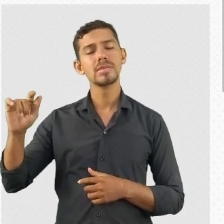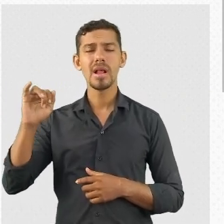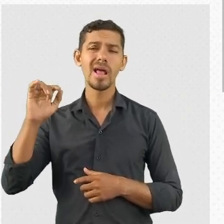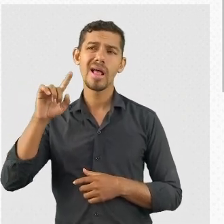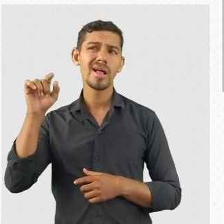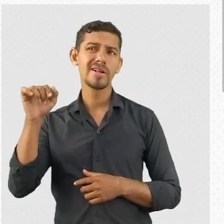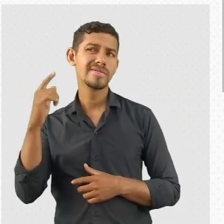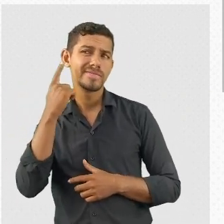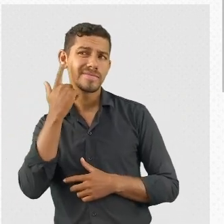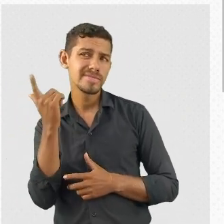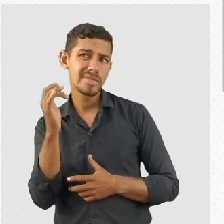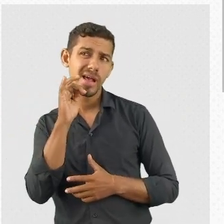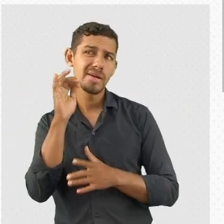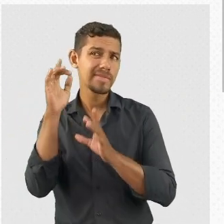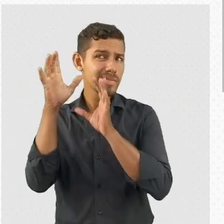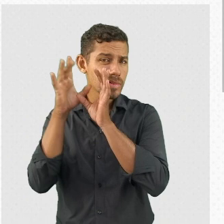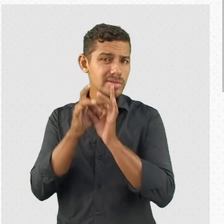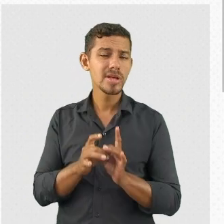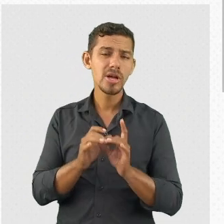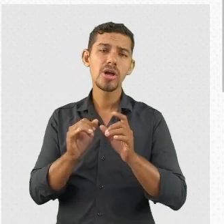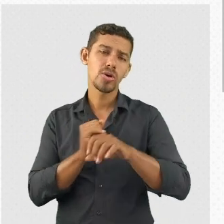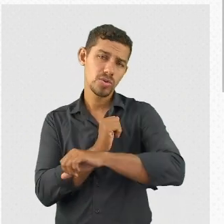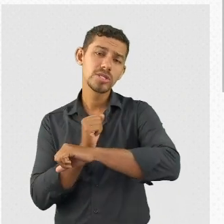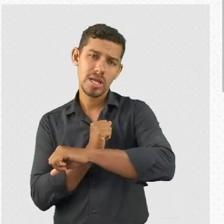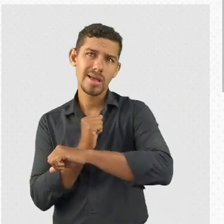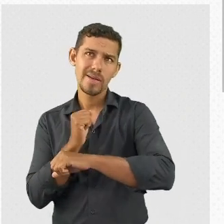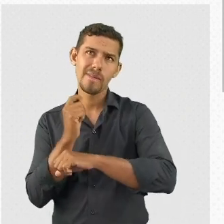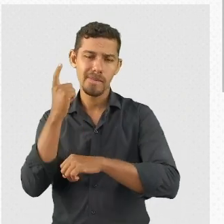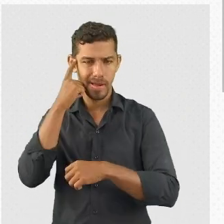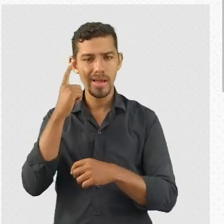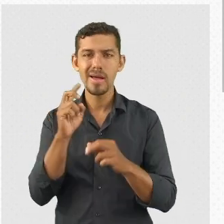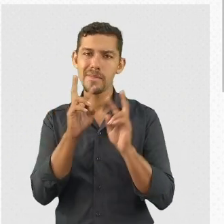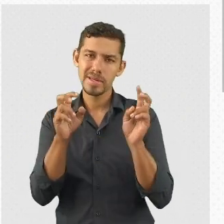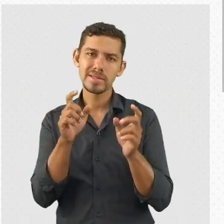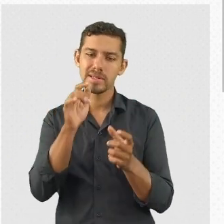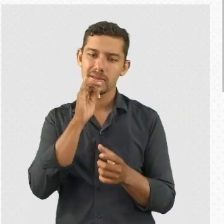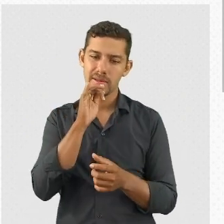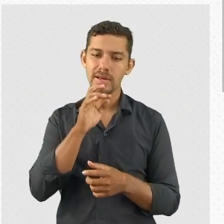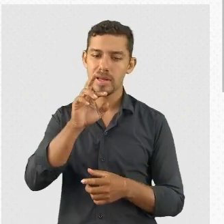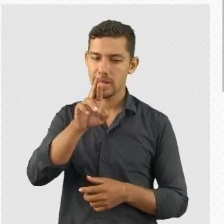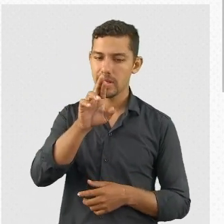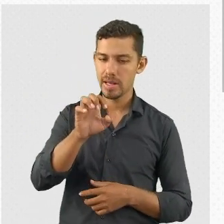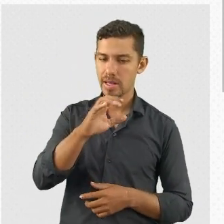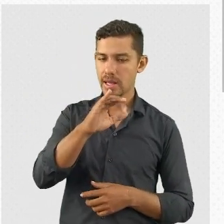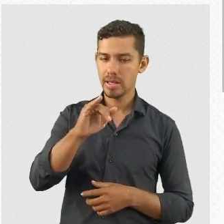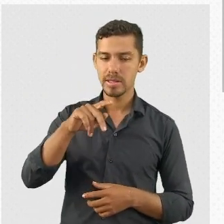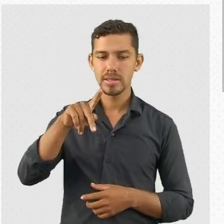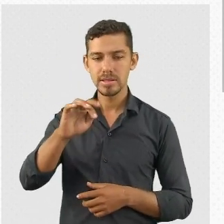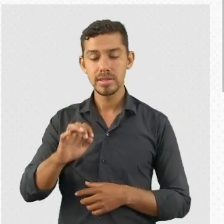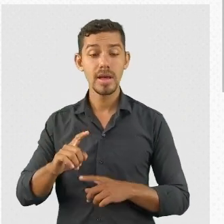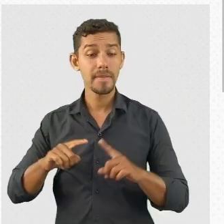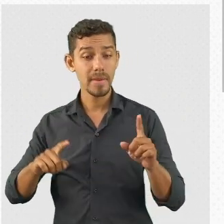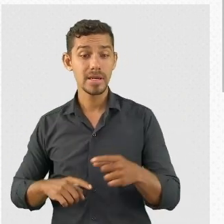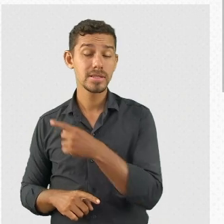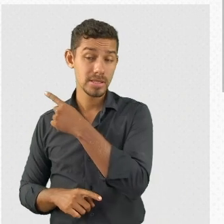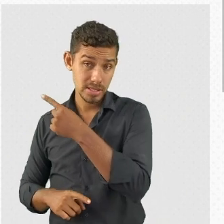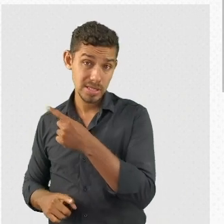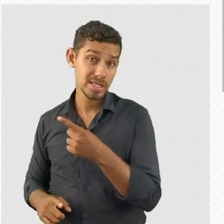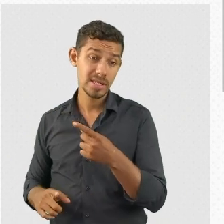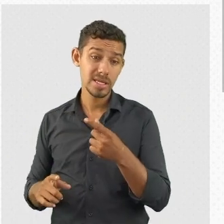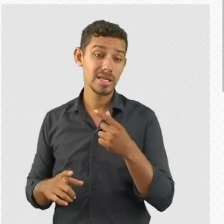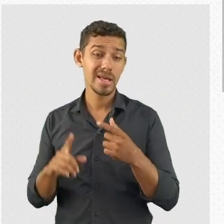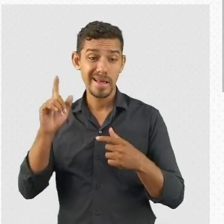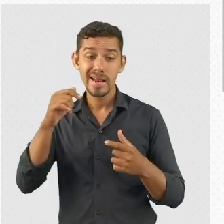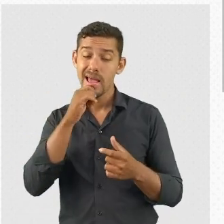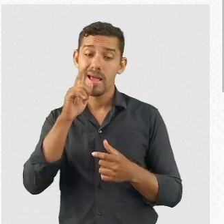num contexto de cozinhar, porque o nosso tema é recipe. Mas what's cooking, em inglês, ele é